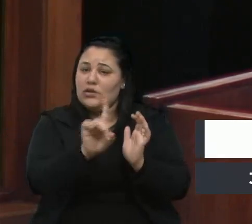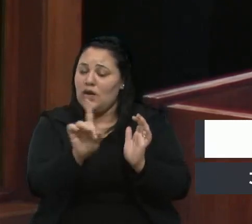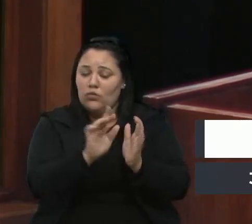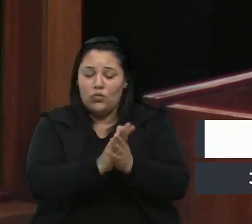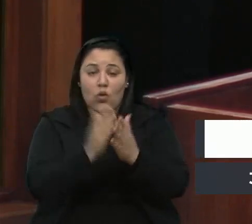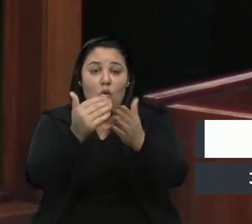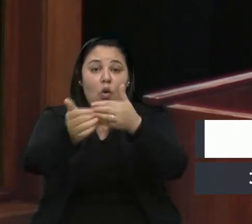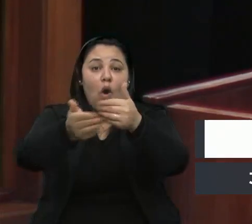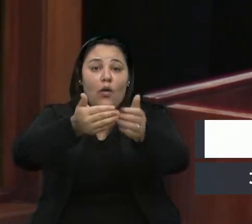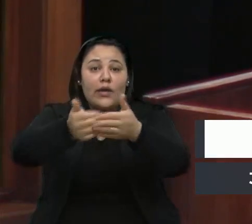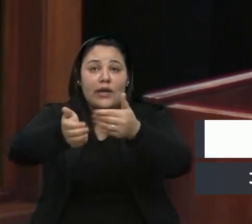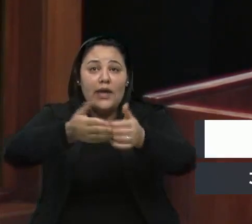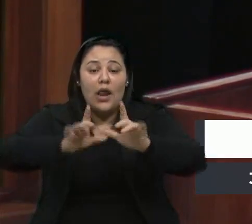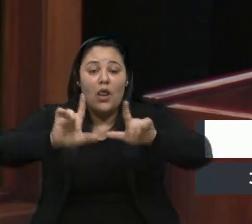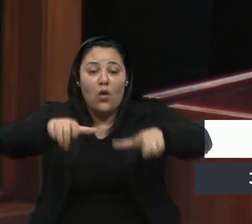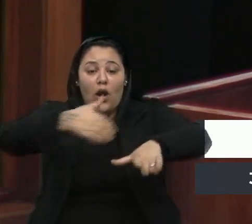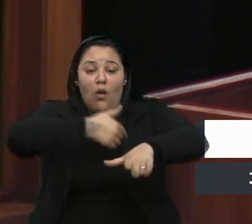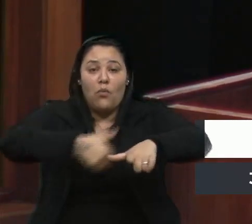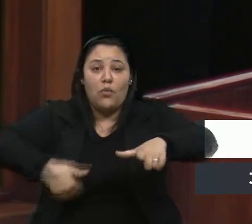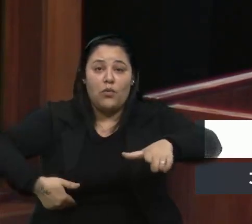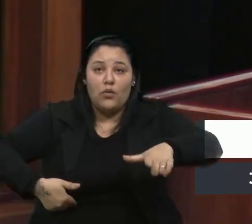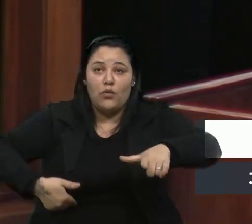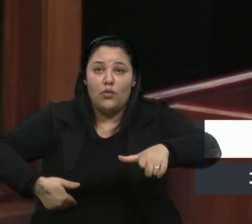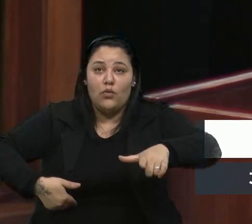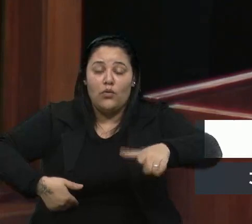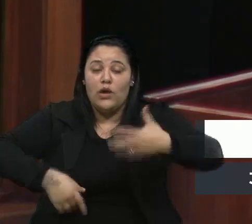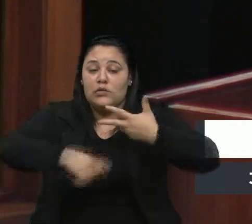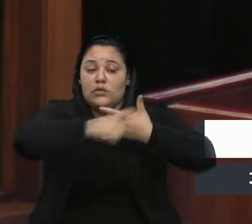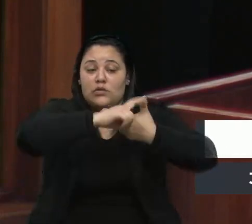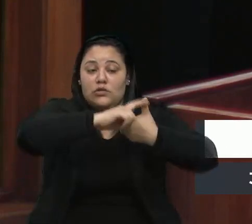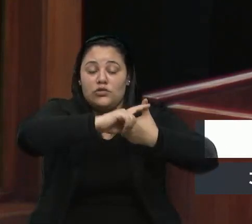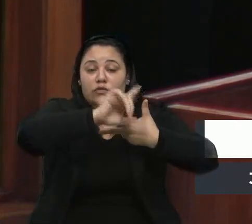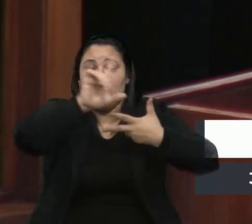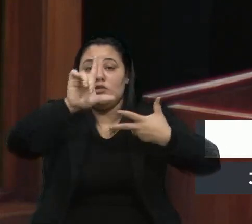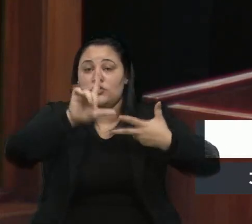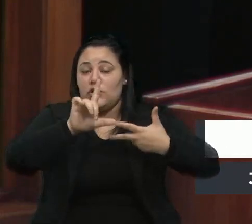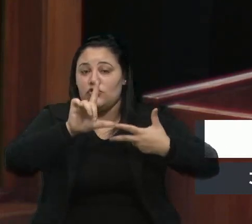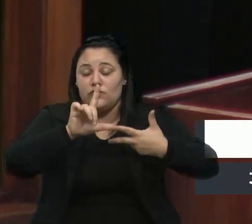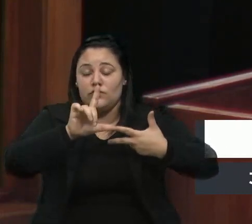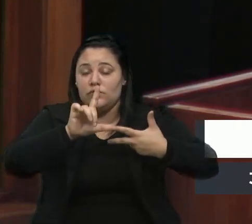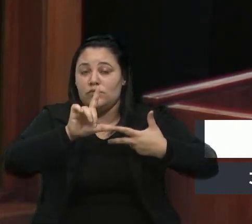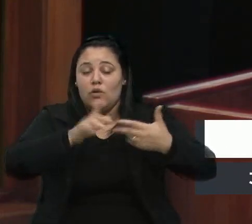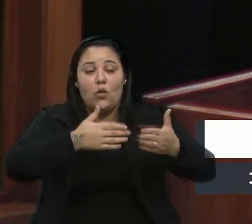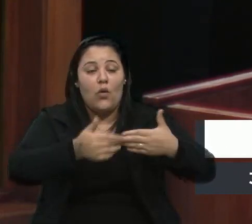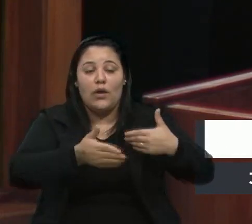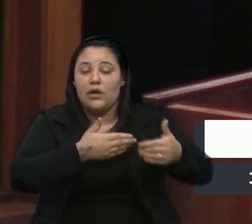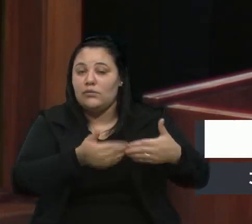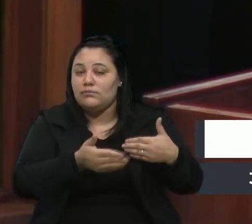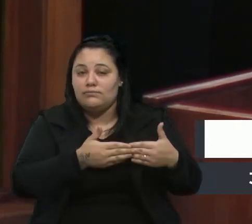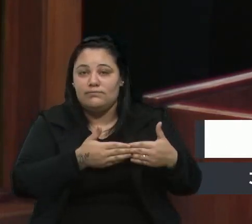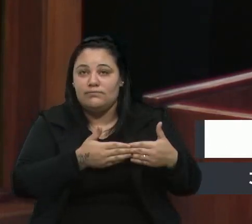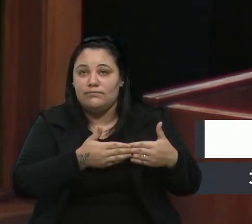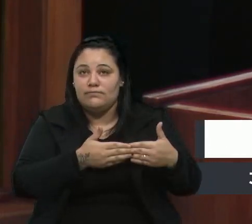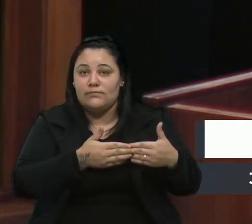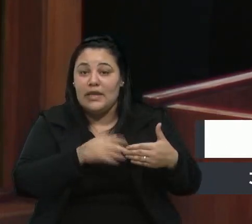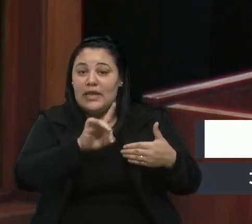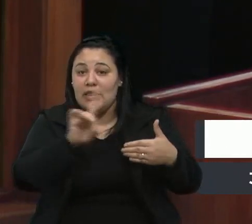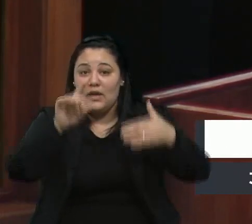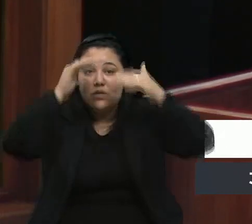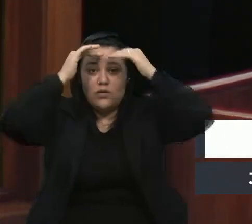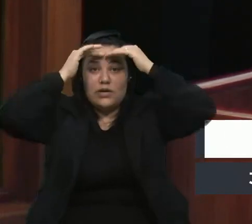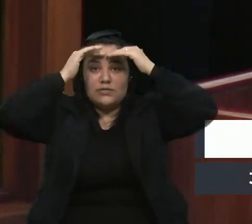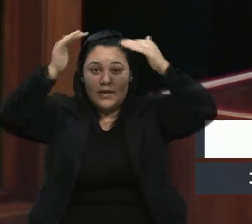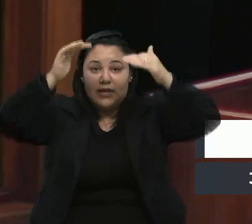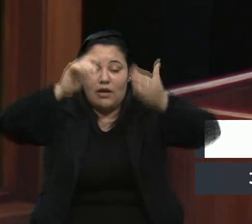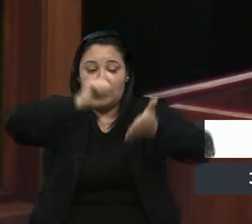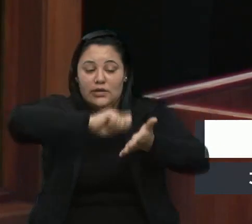qualquer entidade pública, seja executivo, legislativo, que não respeitar o que está